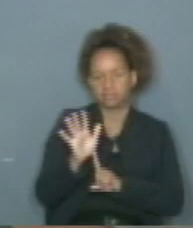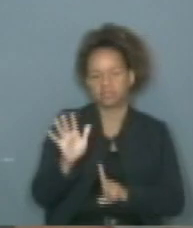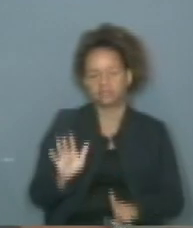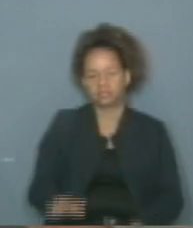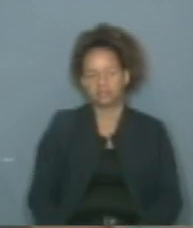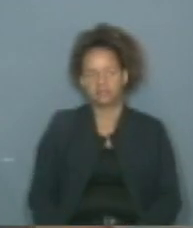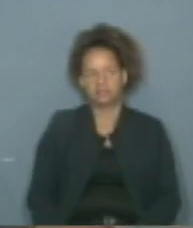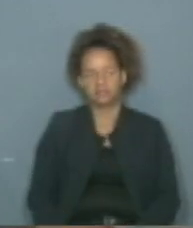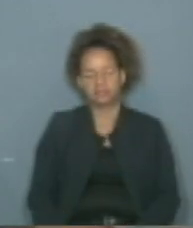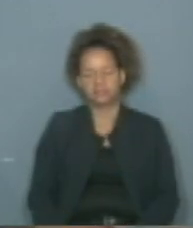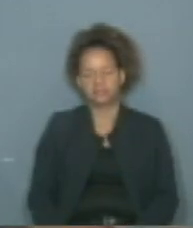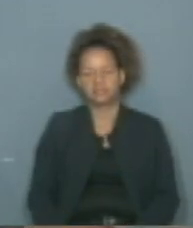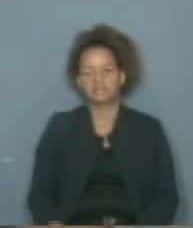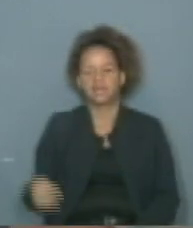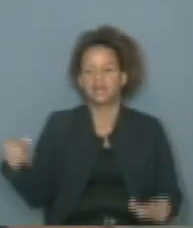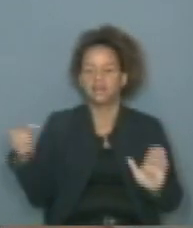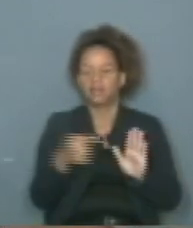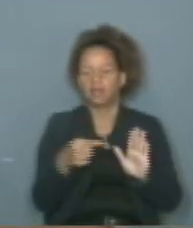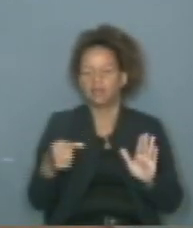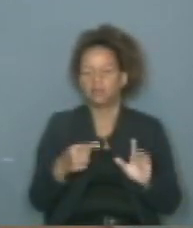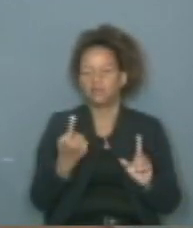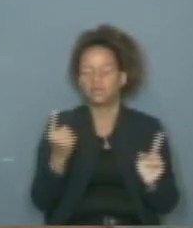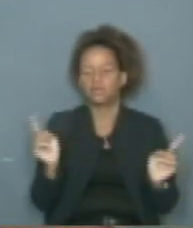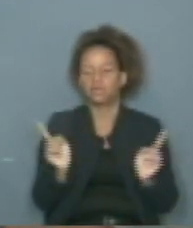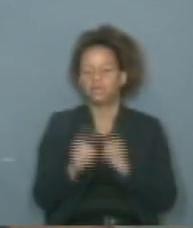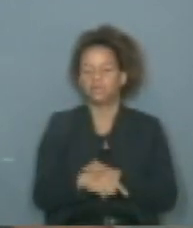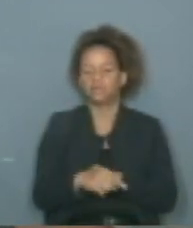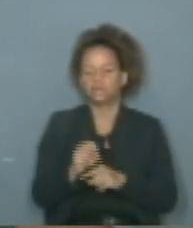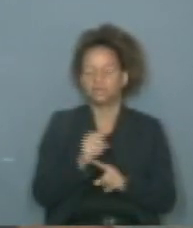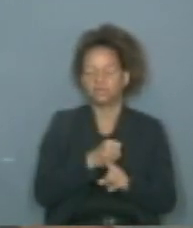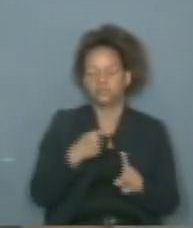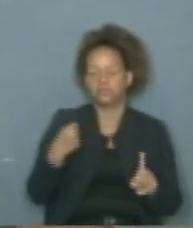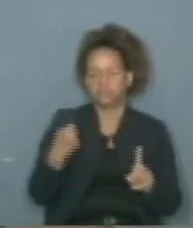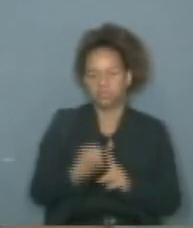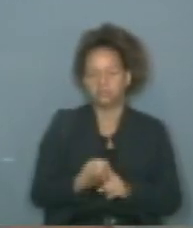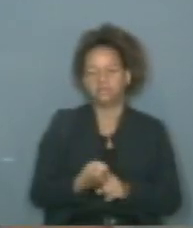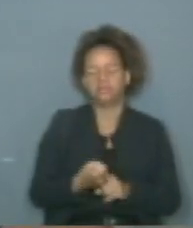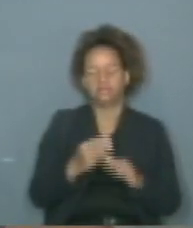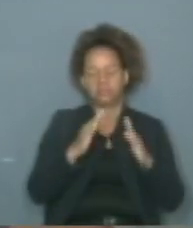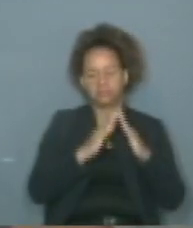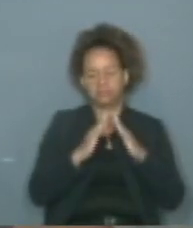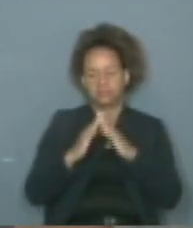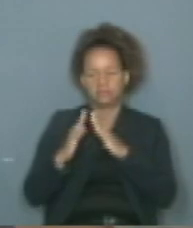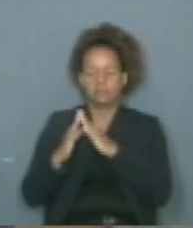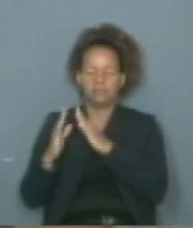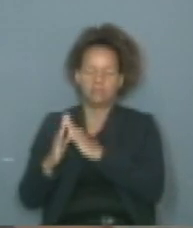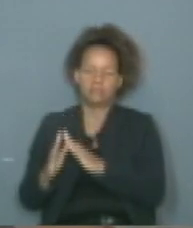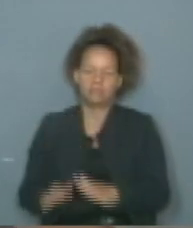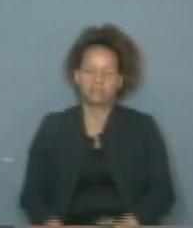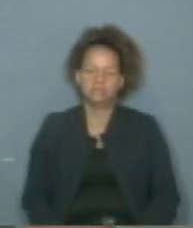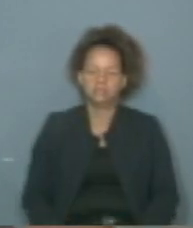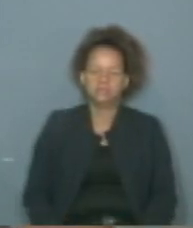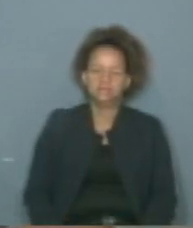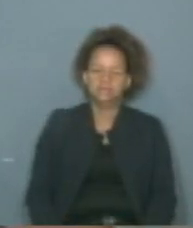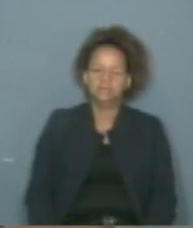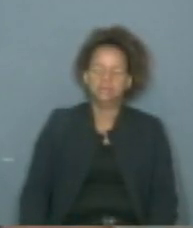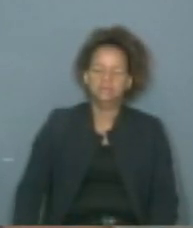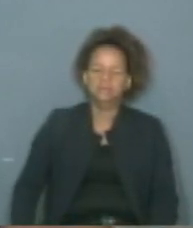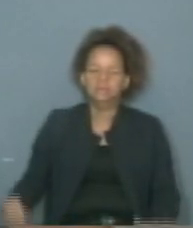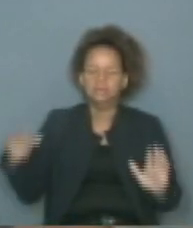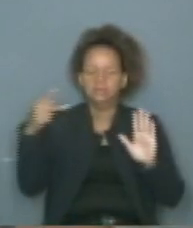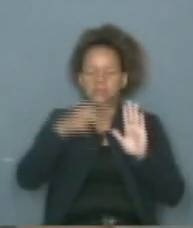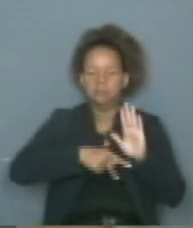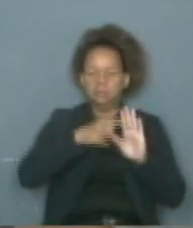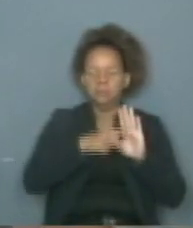inclusive aqui, prevendo contrapartidas sociais e urbanísticas. O projeto